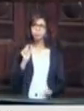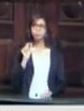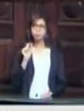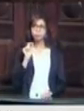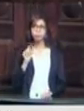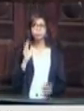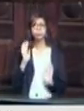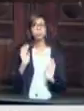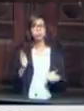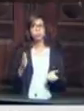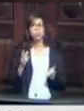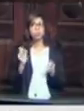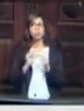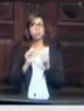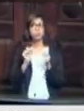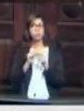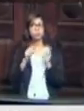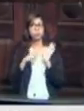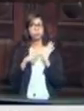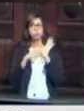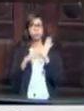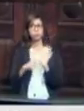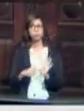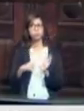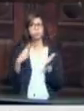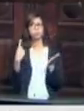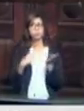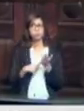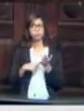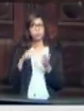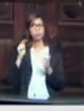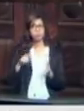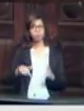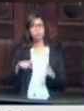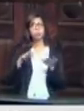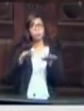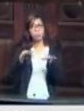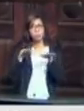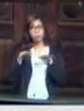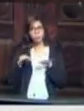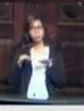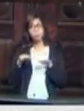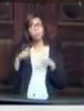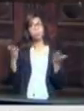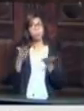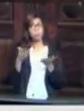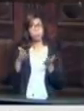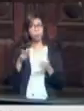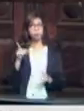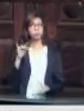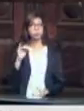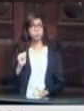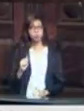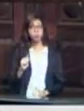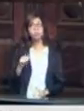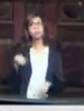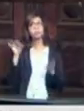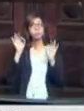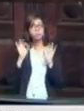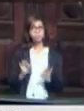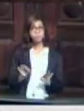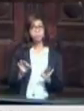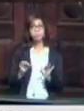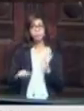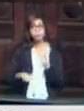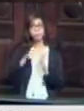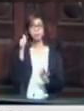já fez exposição nesse sentido aqui em plenário, hoje, no dia de hoje, garantindo que na primeira semana